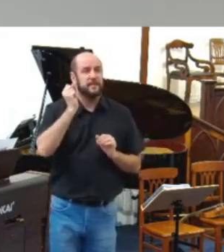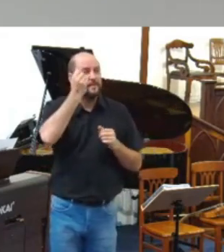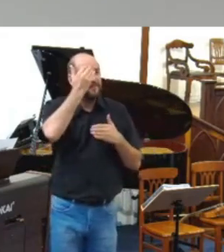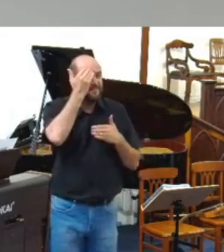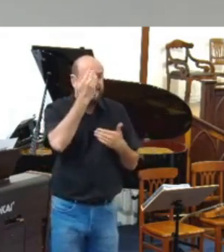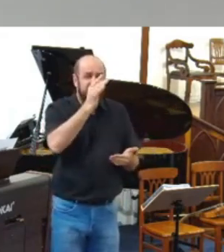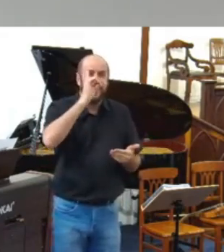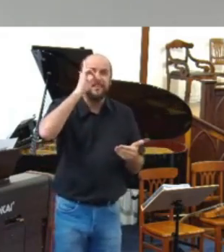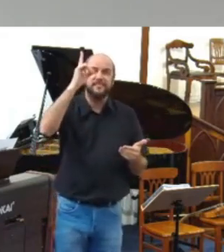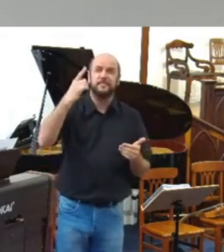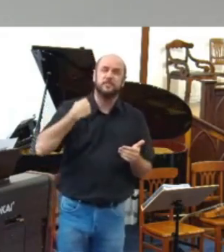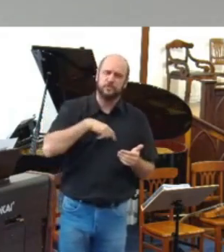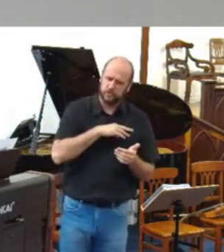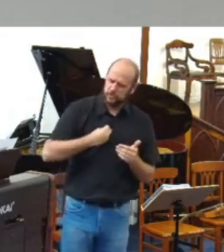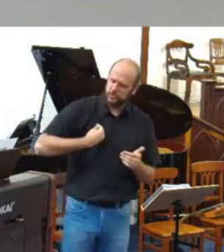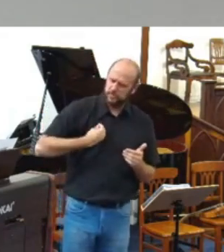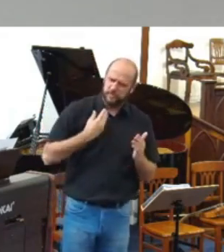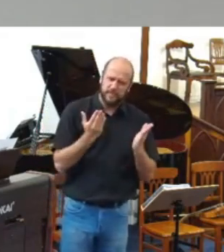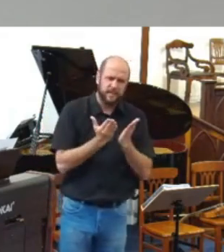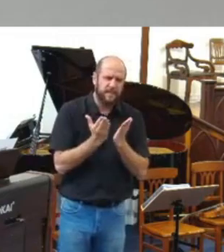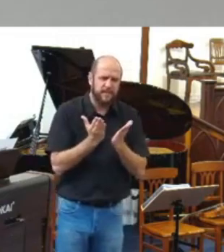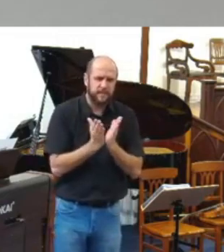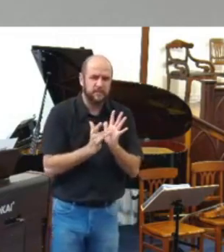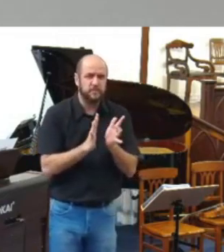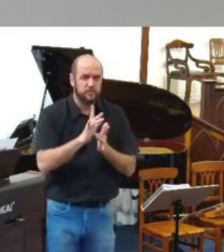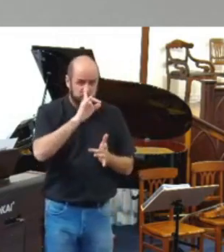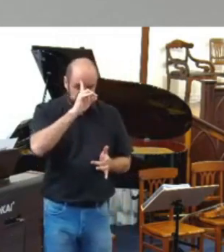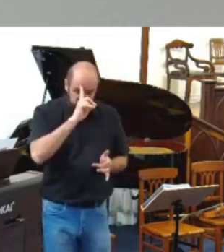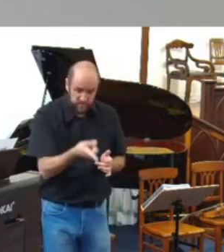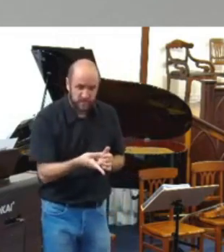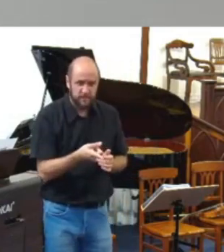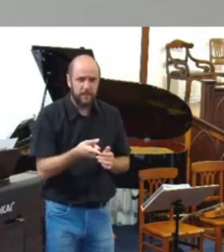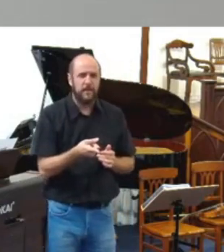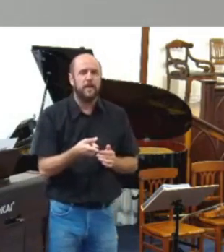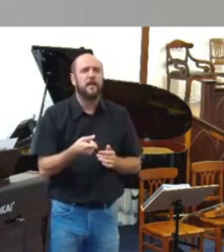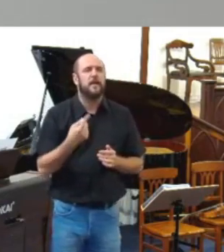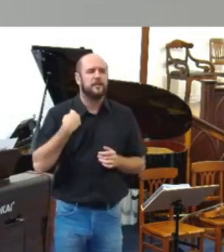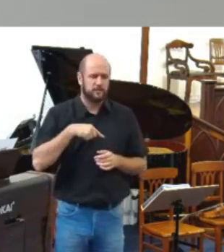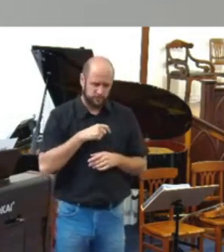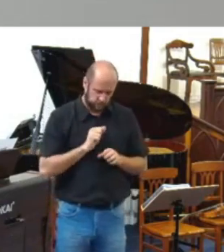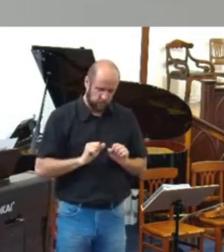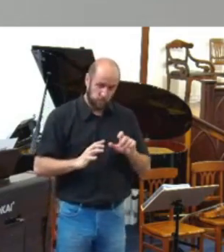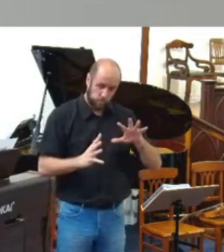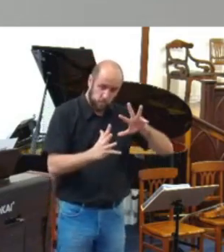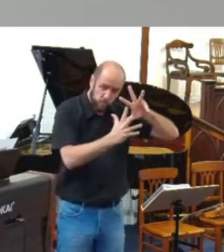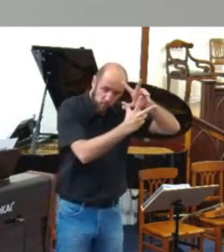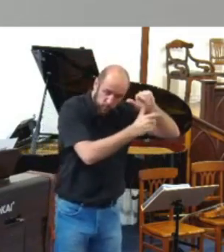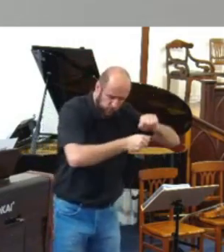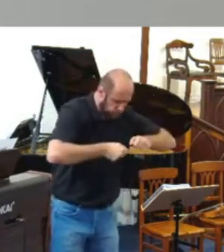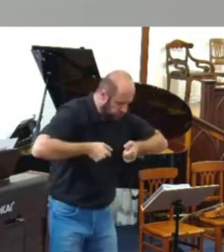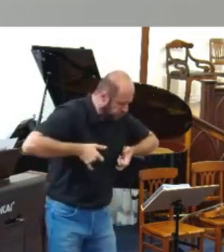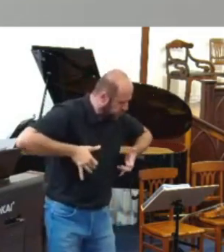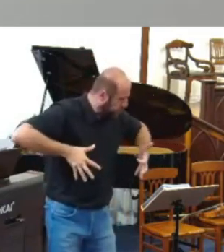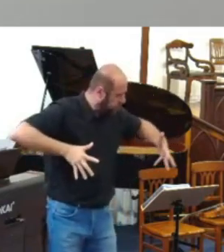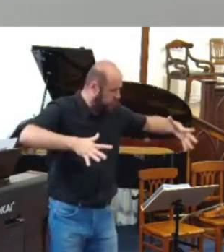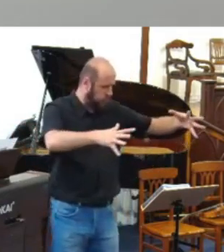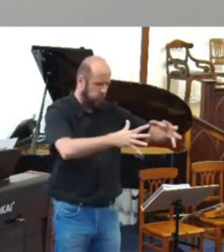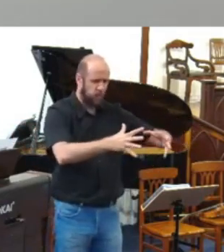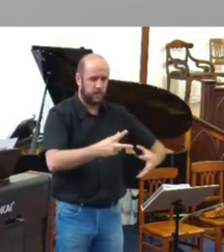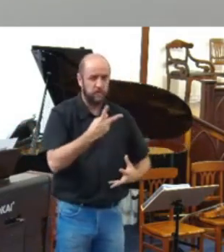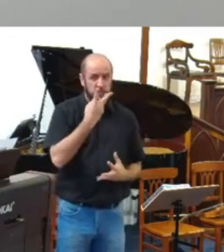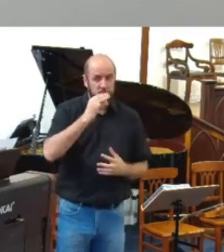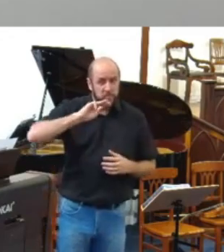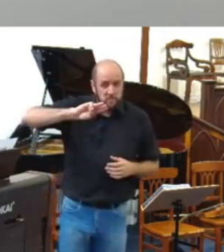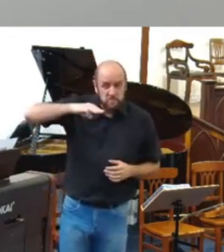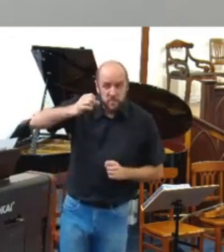que o cristianismo, enviado por Jesus, avança para os 4 cantos do mundo há